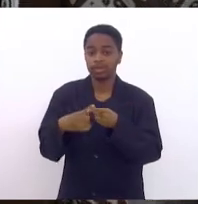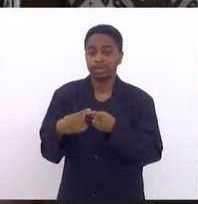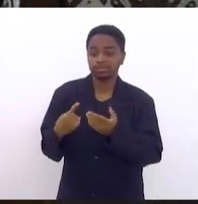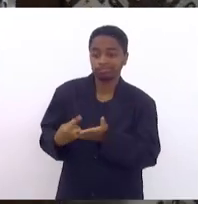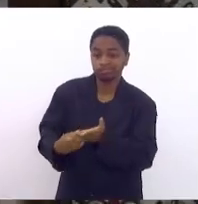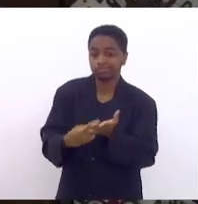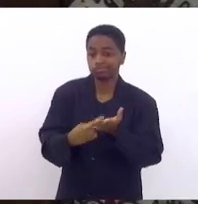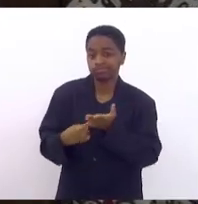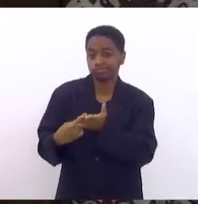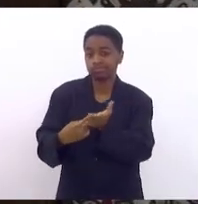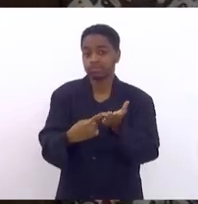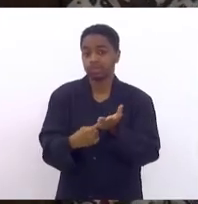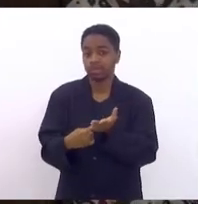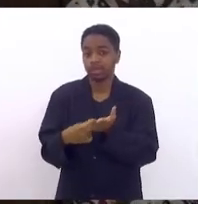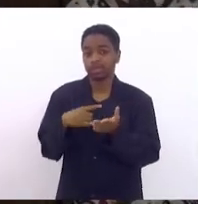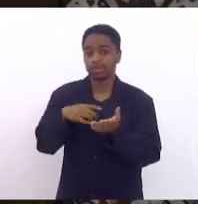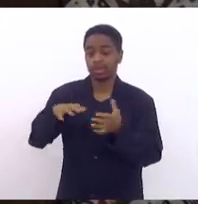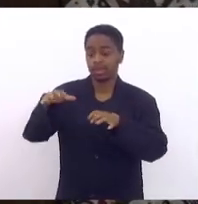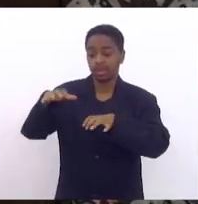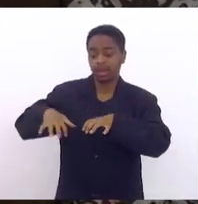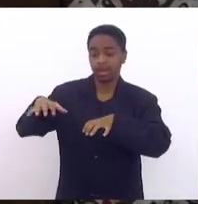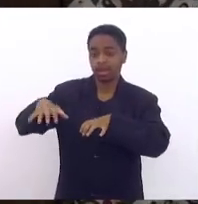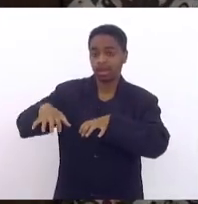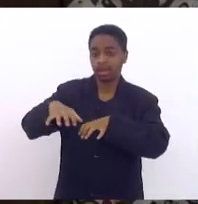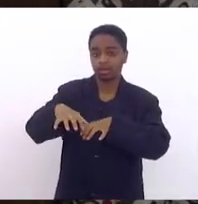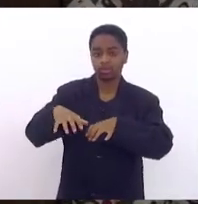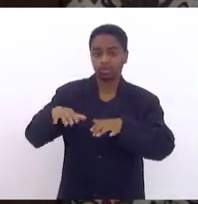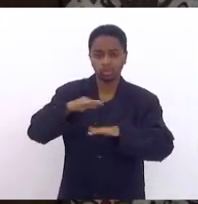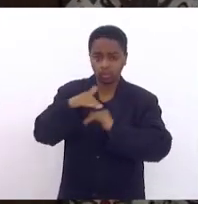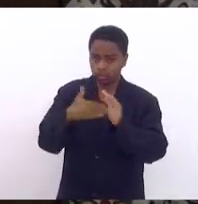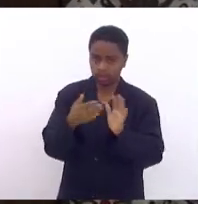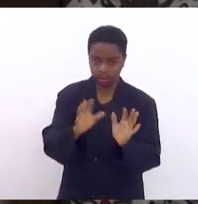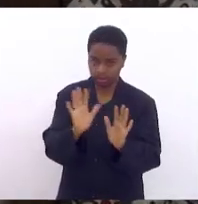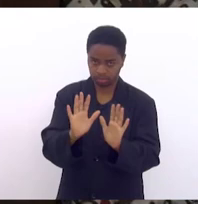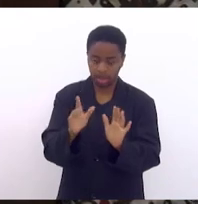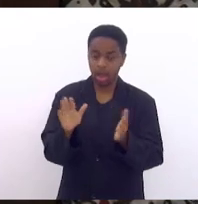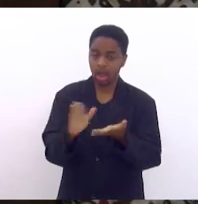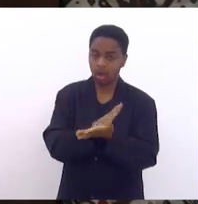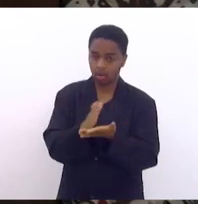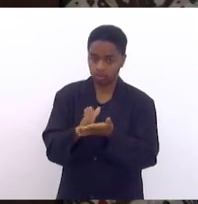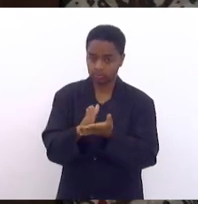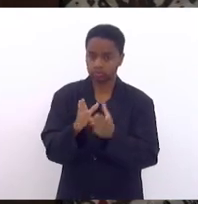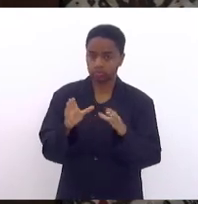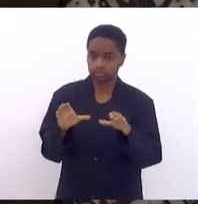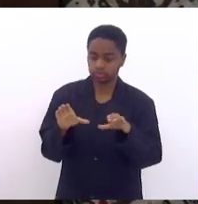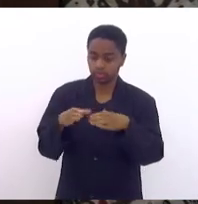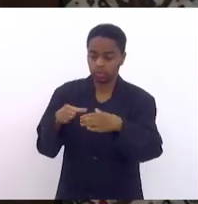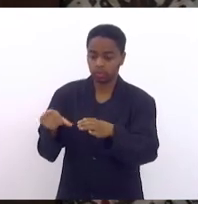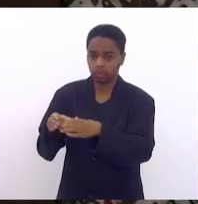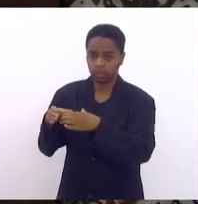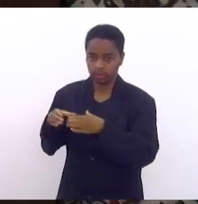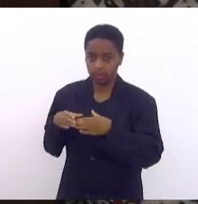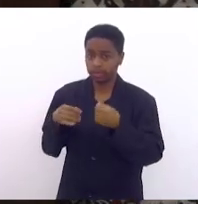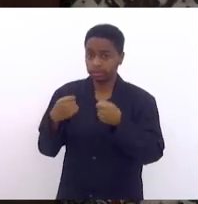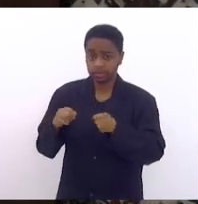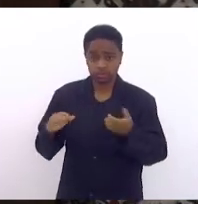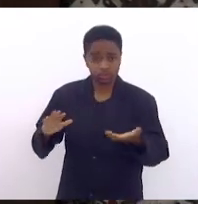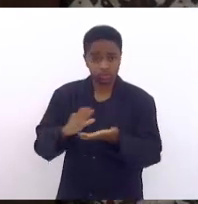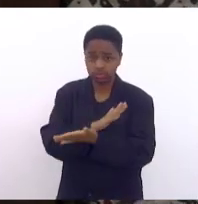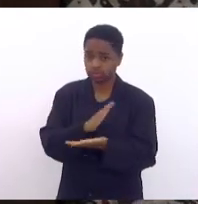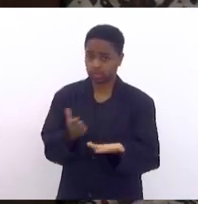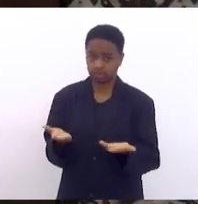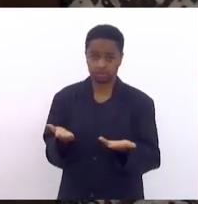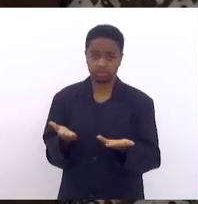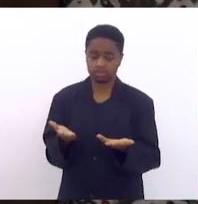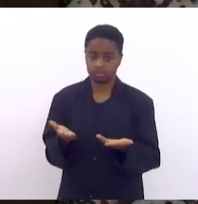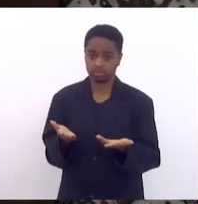conivência de setores, nunca da totalidade, de setores que têm que ser expurgados, têm